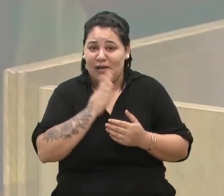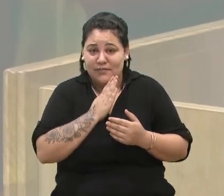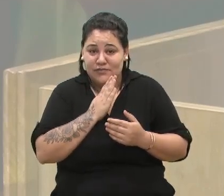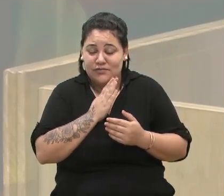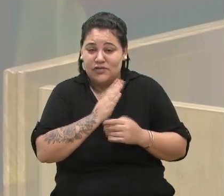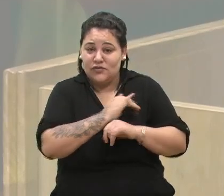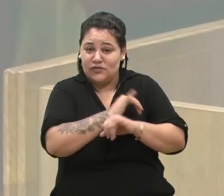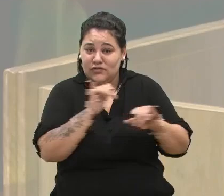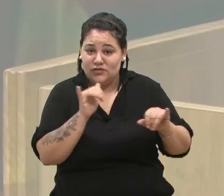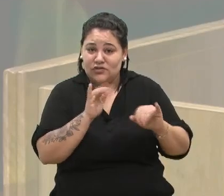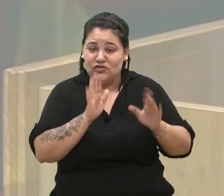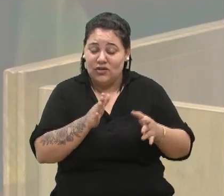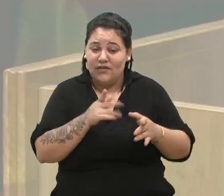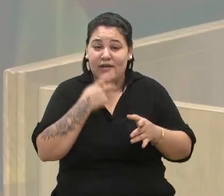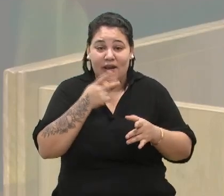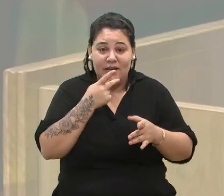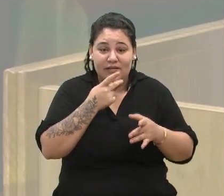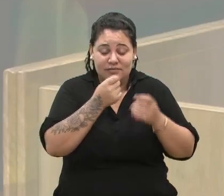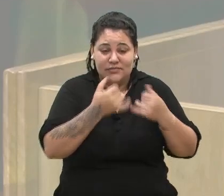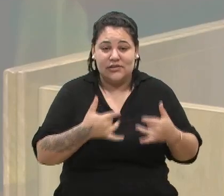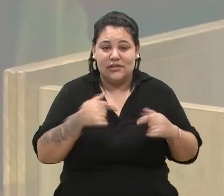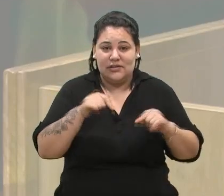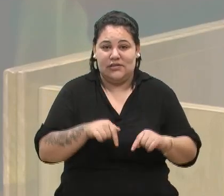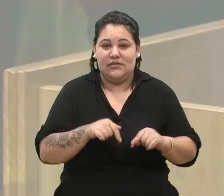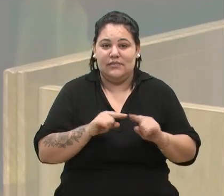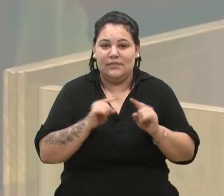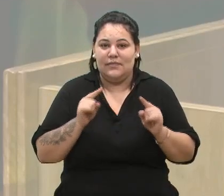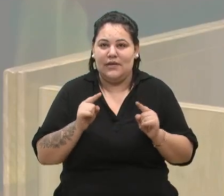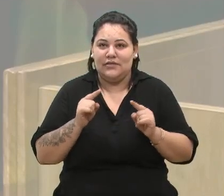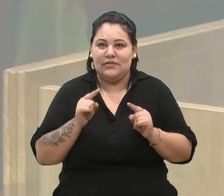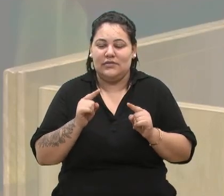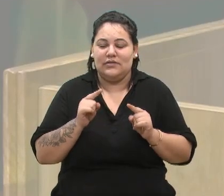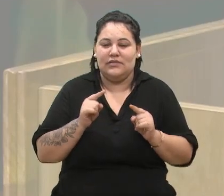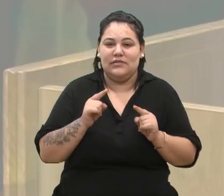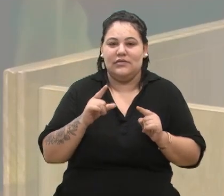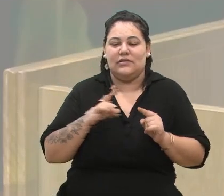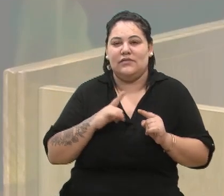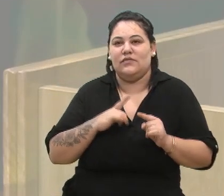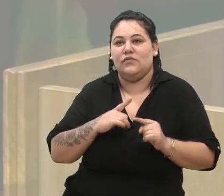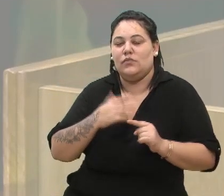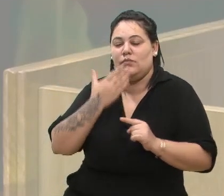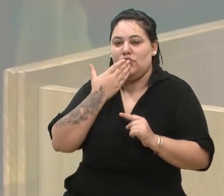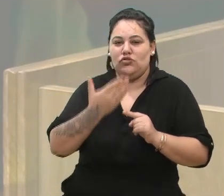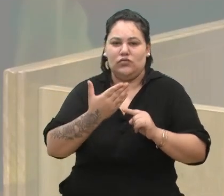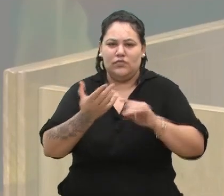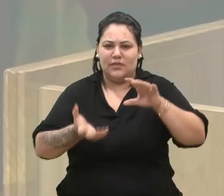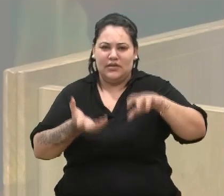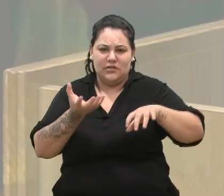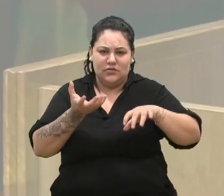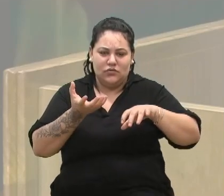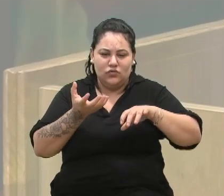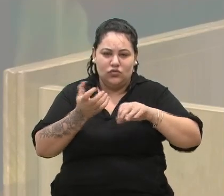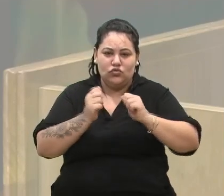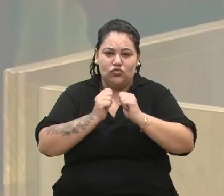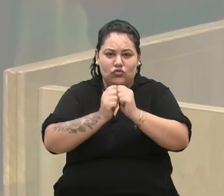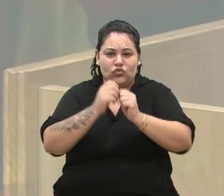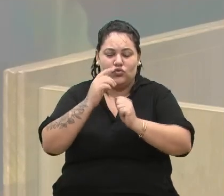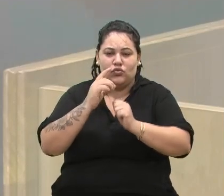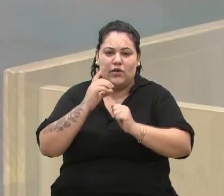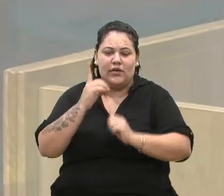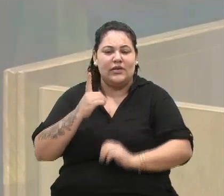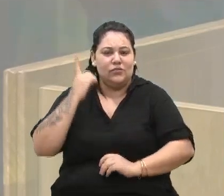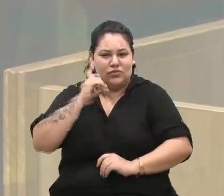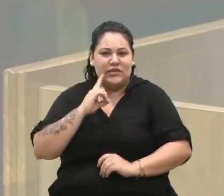Câmara, já fiz a fala. Mas graças a uma peregrinação que nós fizemos em Brasília, com a deputada Denise Pessoa, nós